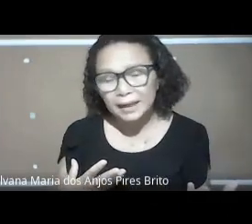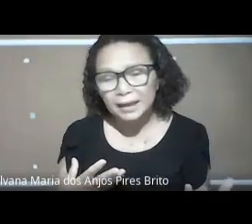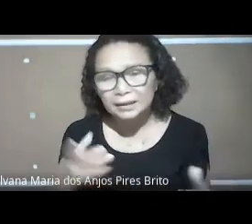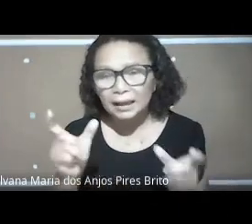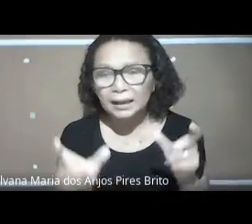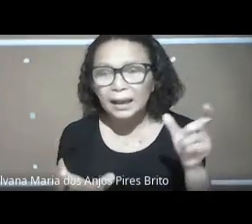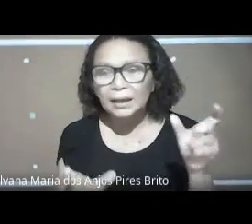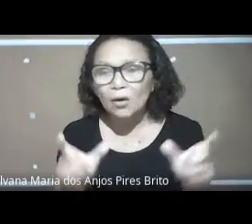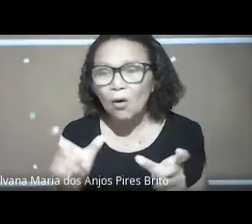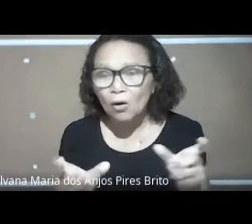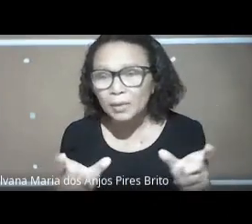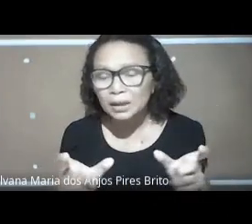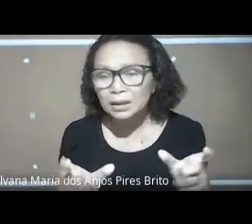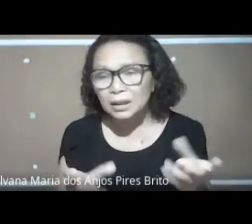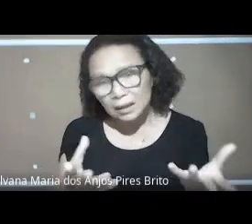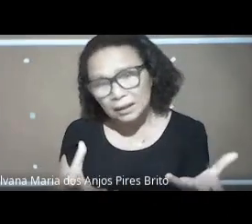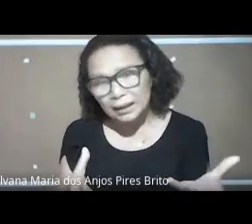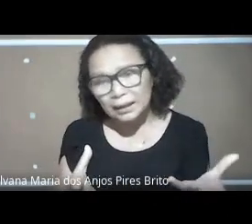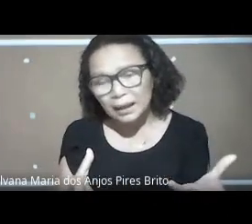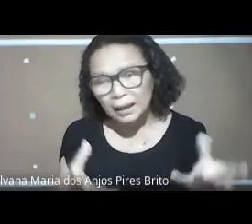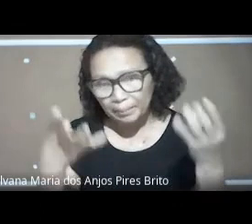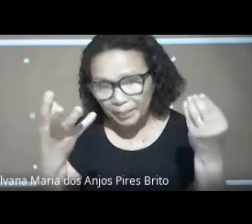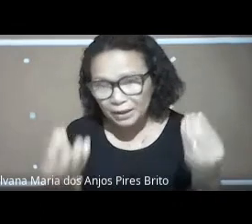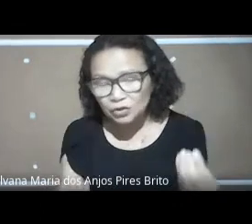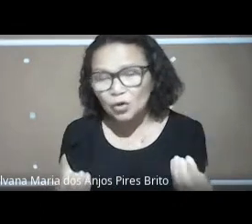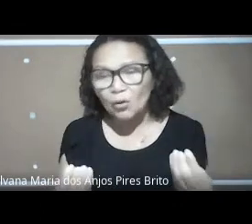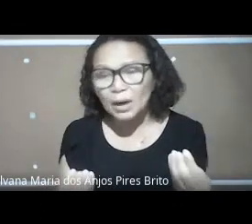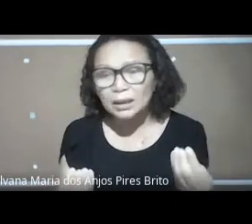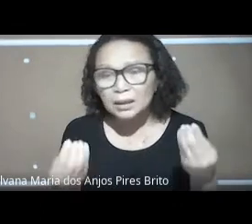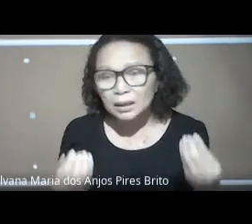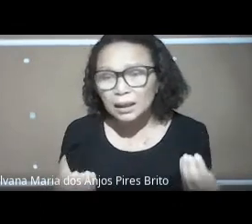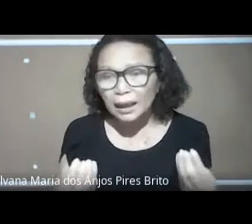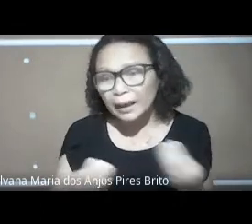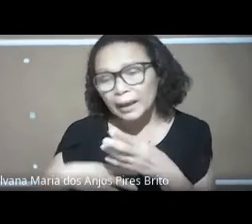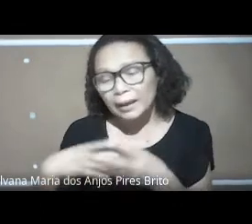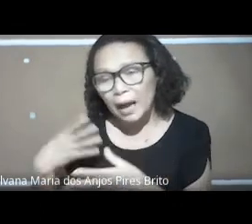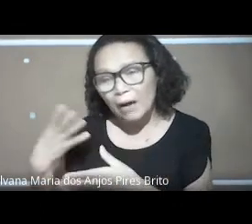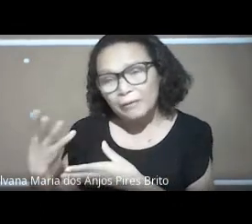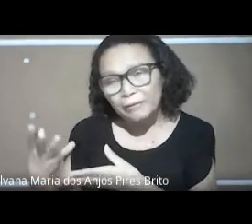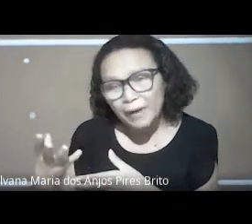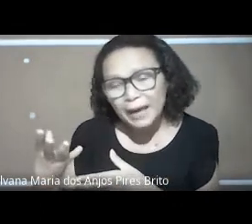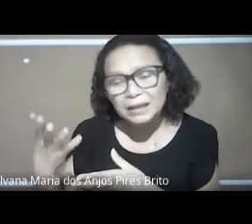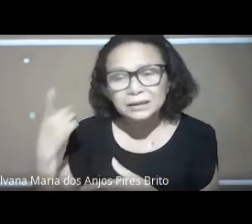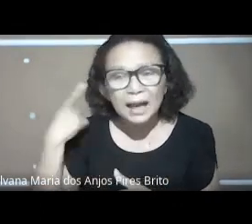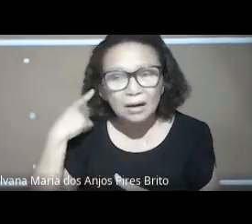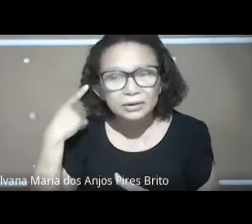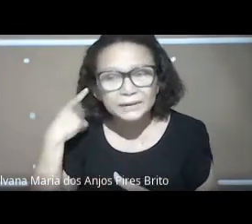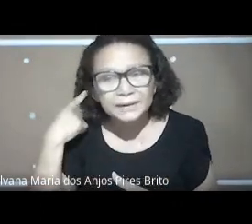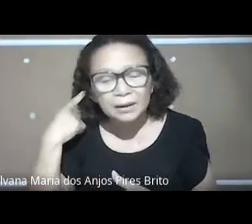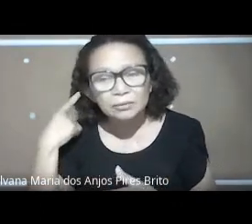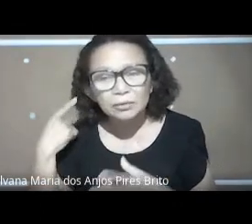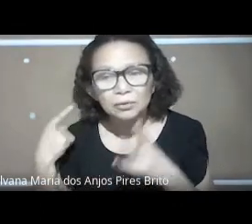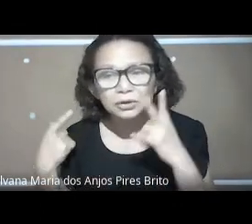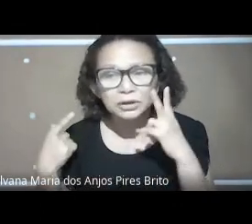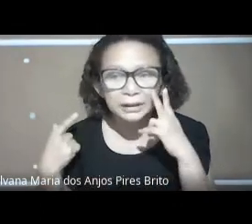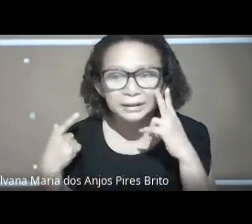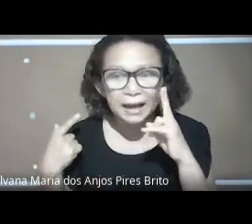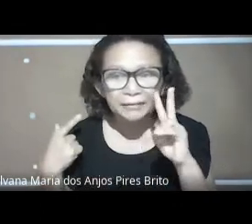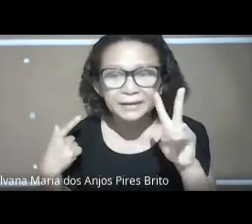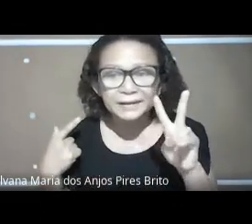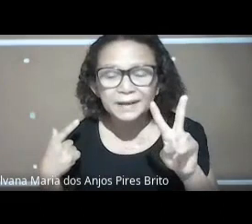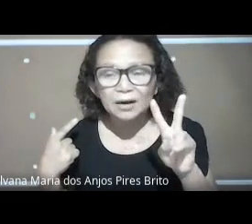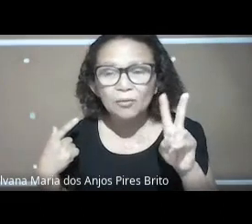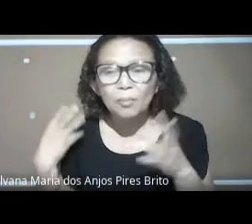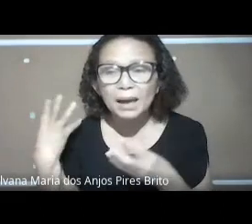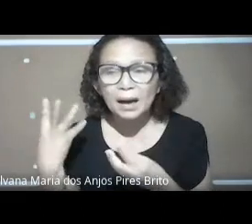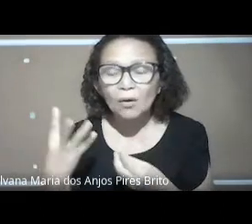daquele ser, daquele homem, daquela pessoa que, ao invés da audição, utiliza